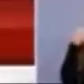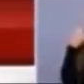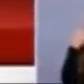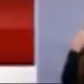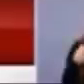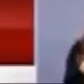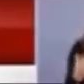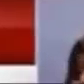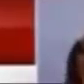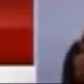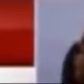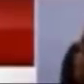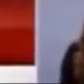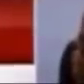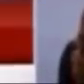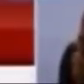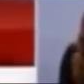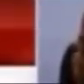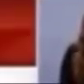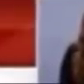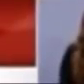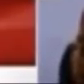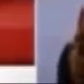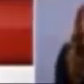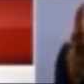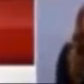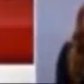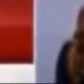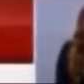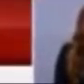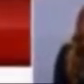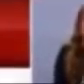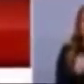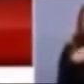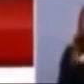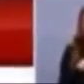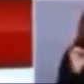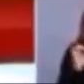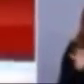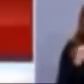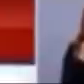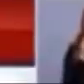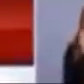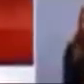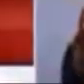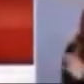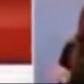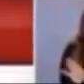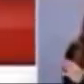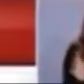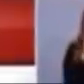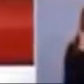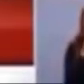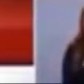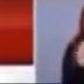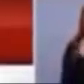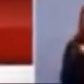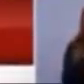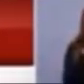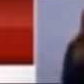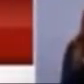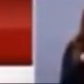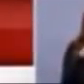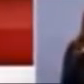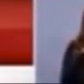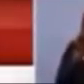de dana é que eu evitava evitado fazer só pode ser objeto esteja dentro da benfica tv